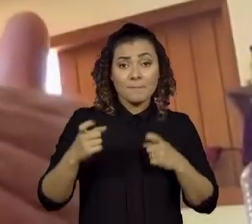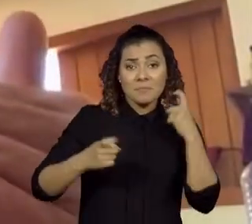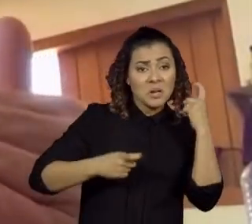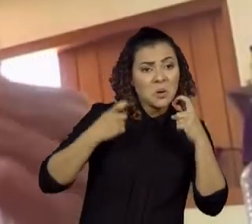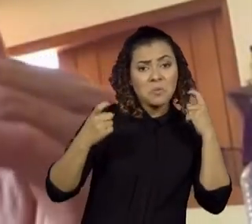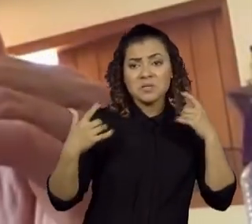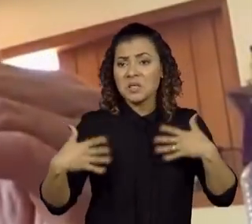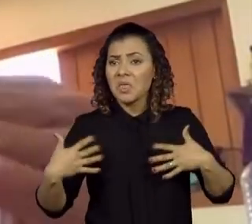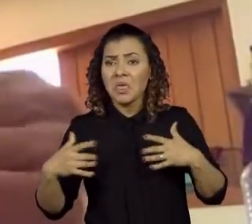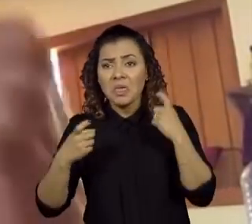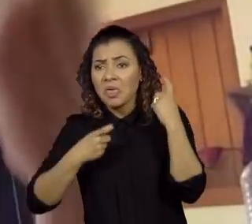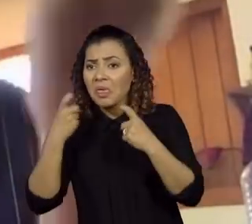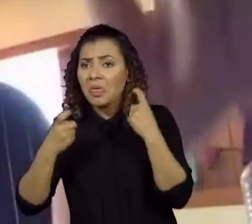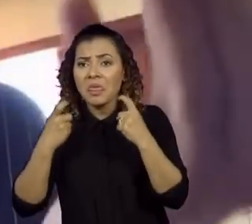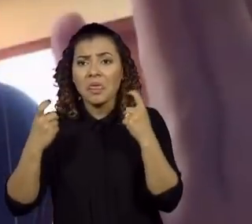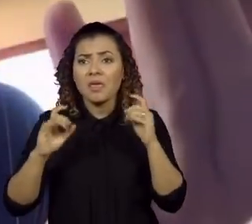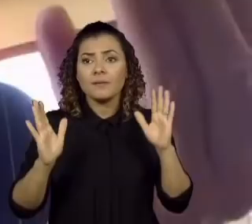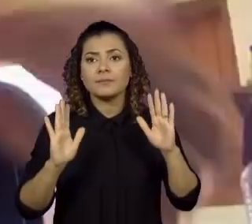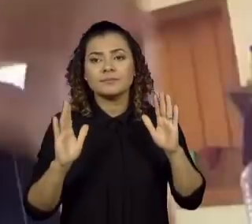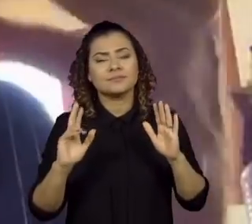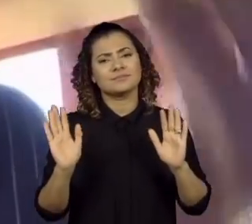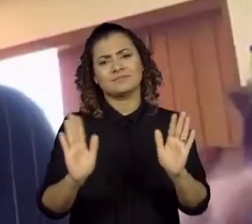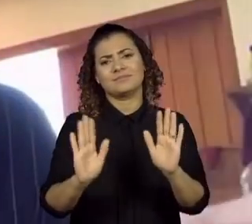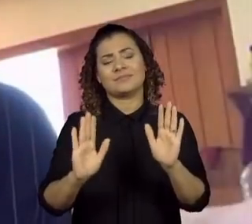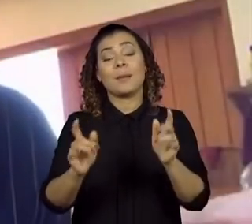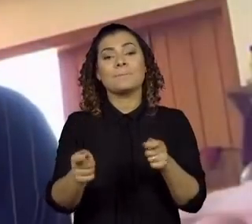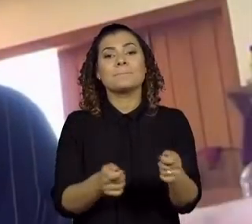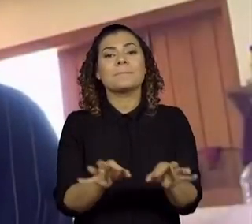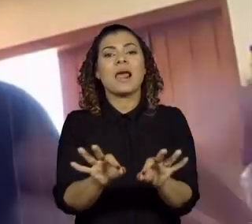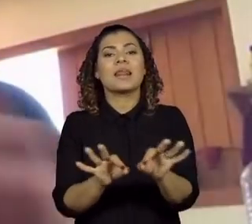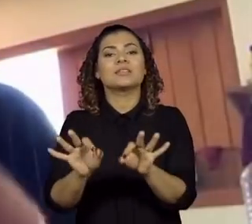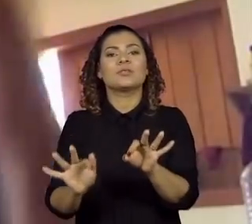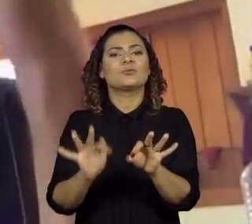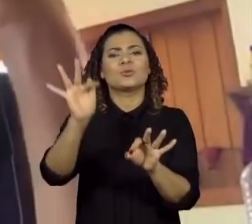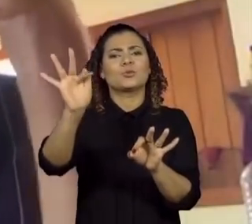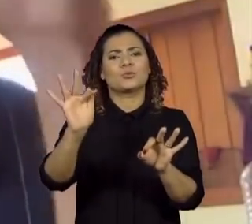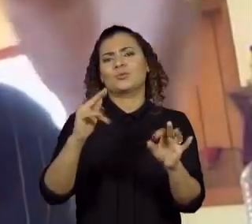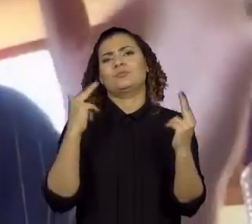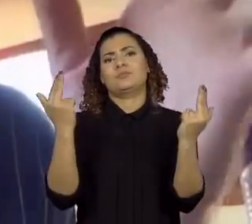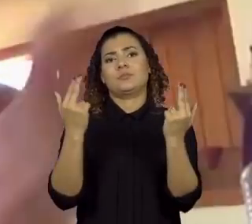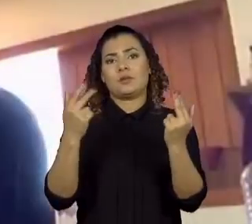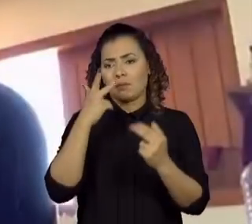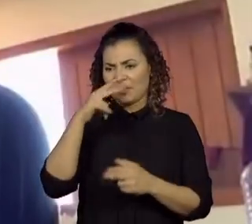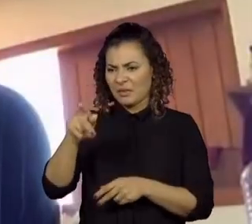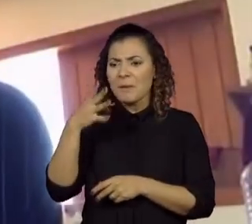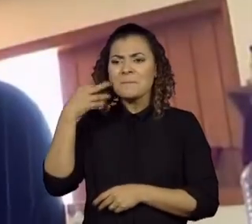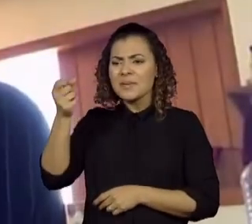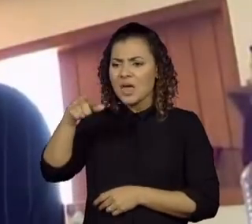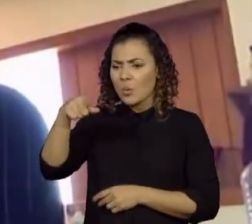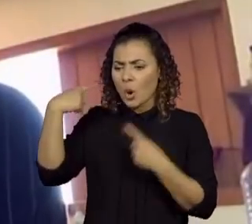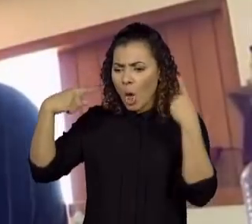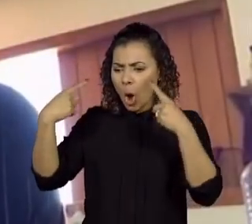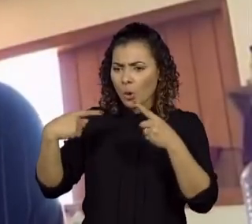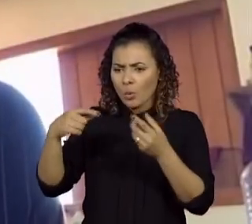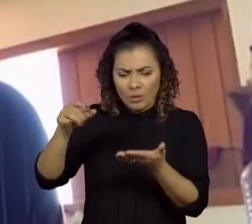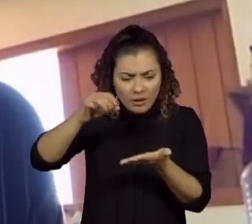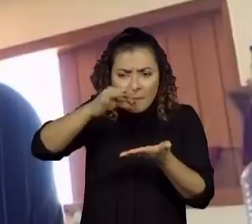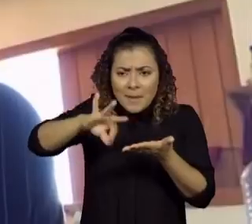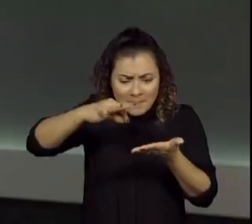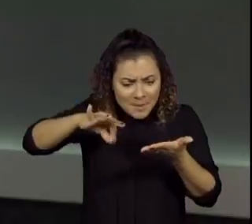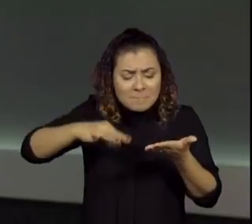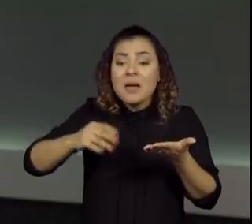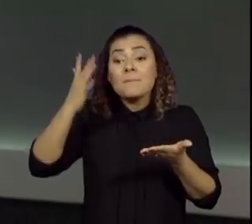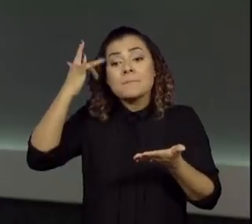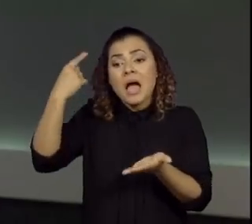querer administrar o que eles consideram inadministrável, que é planejar o futuro. Eles acham que a gente é louco de ter agenda e ter certeza do que a gente vai fazer